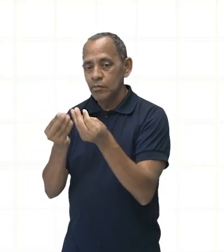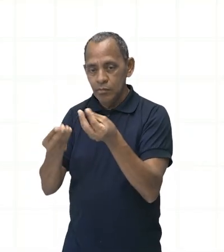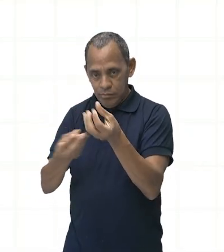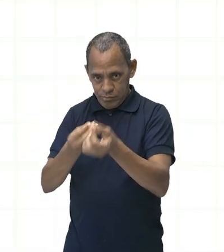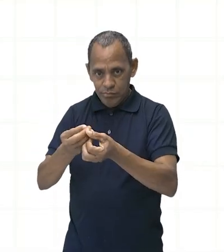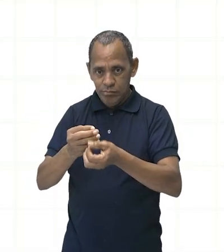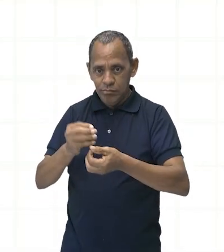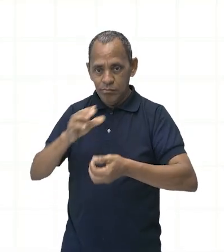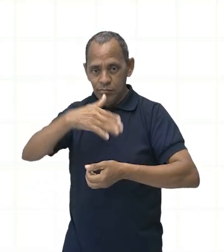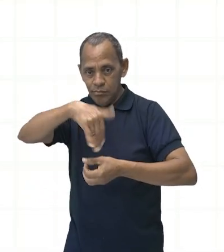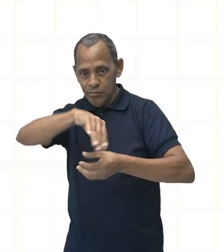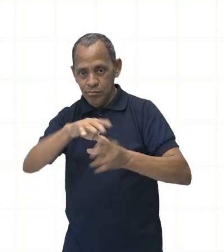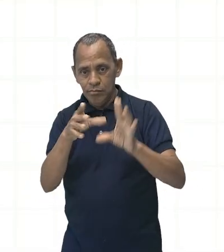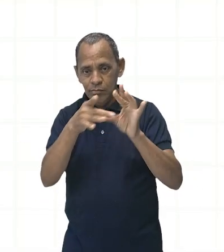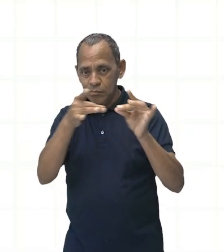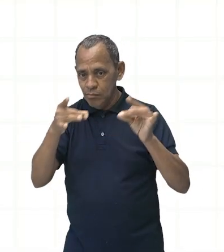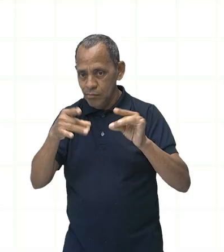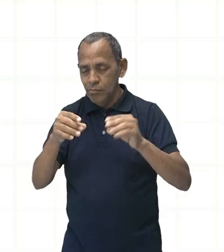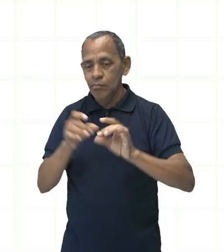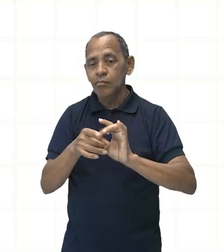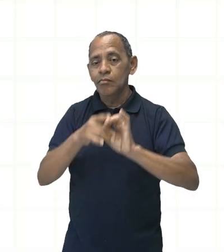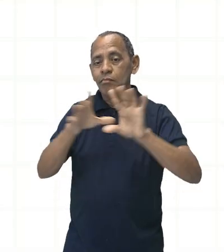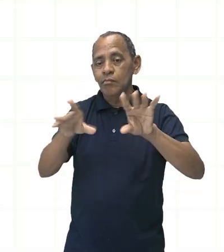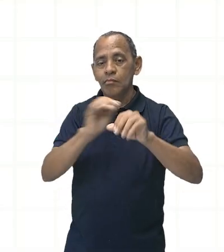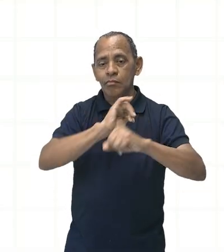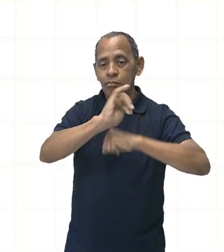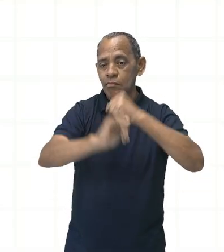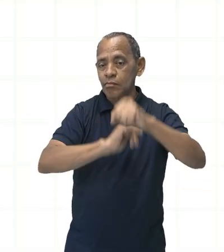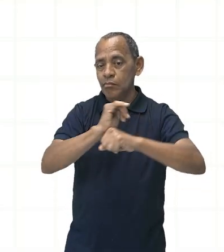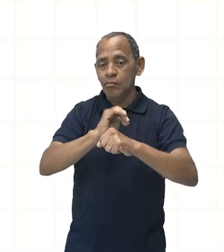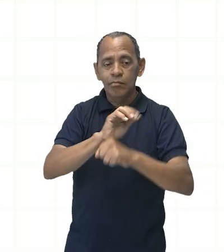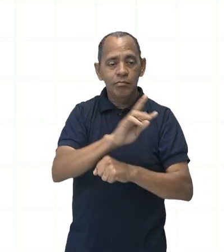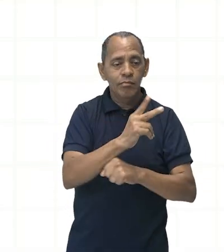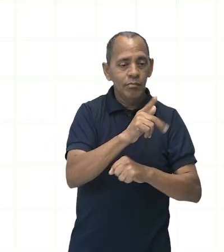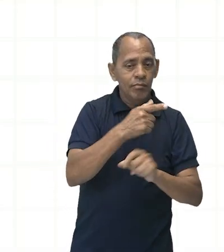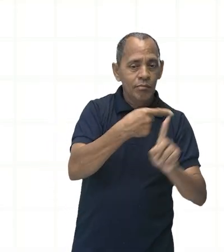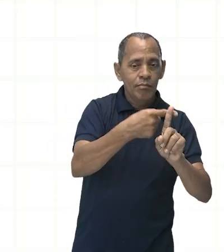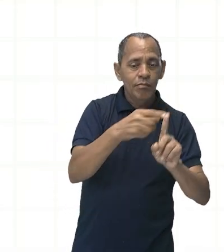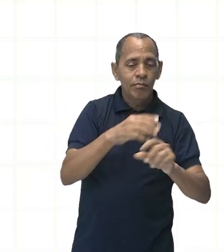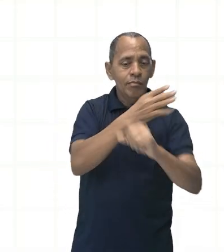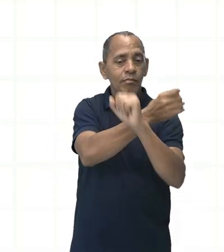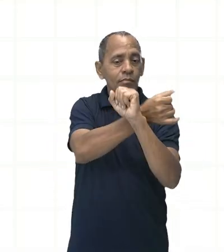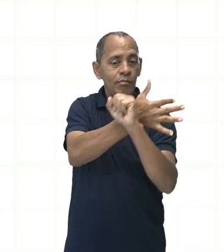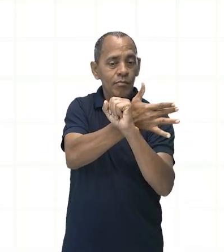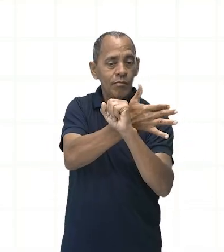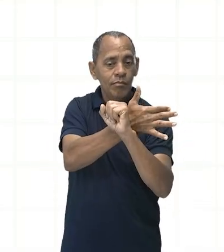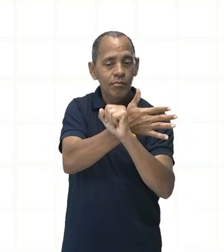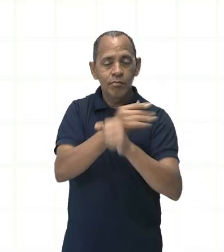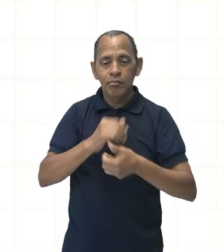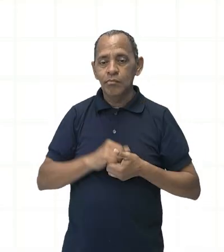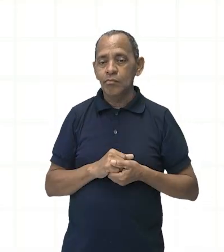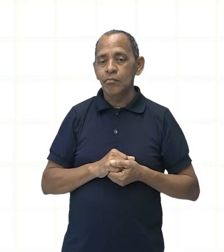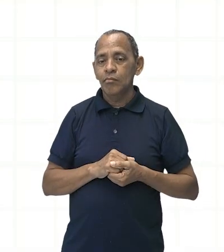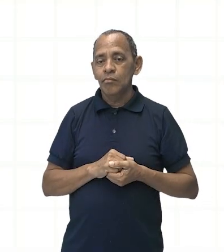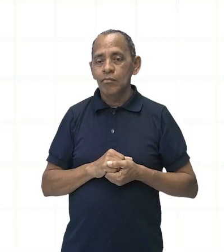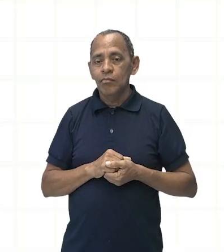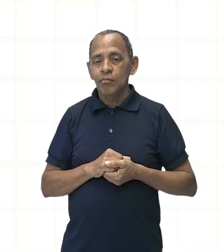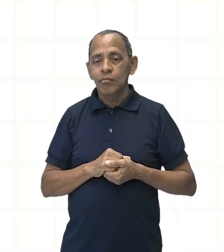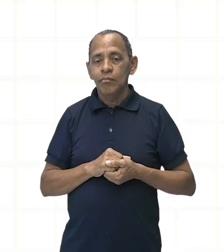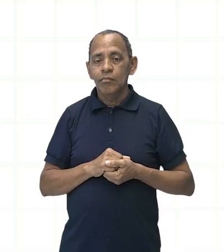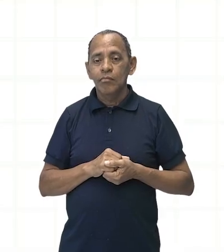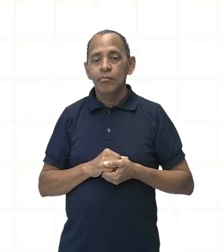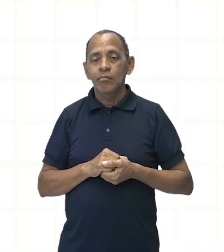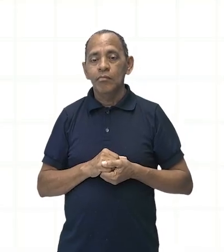meio aquoso libera esses íons H+, nós dizemos que ela é um ácido. Por sua vez, a